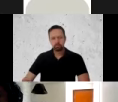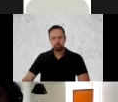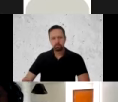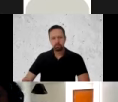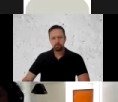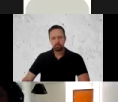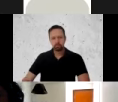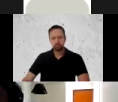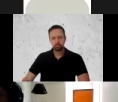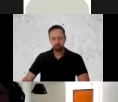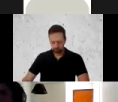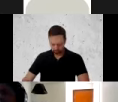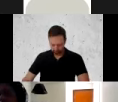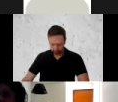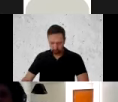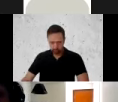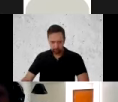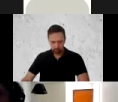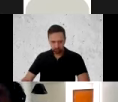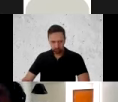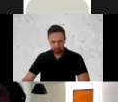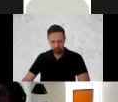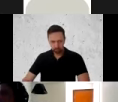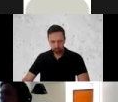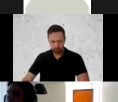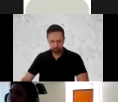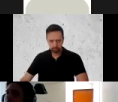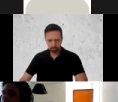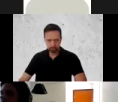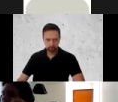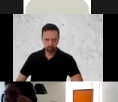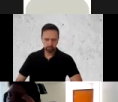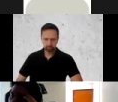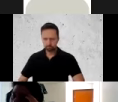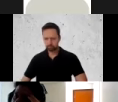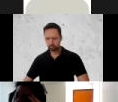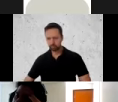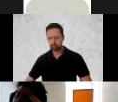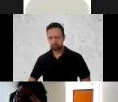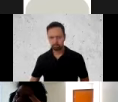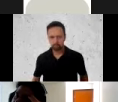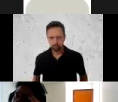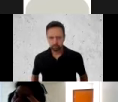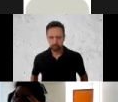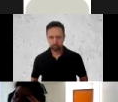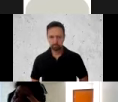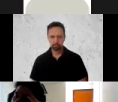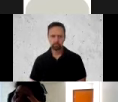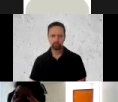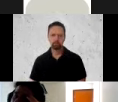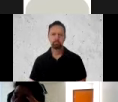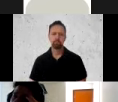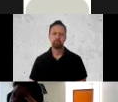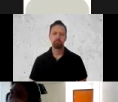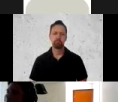correlação espacial entre os resíduos. Mesmo assim, o resultado continua sendo robusto. Ele